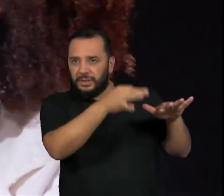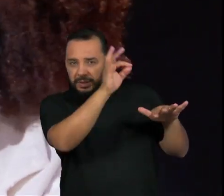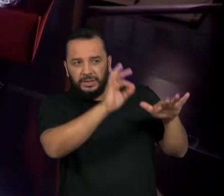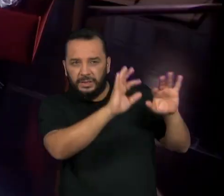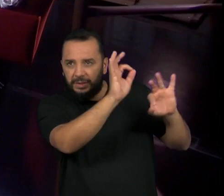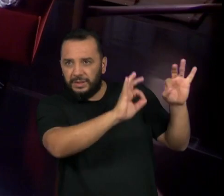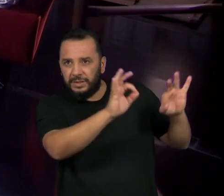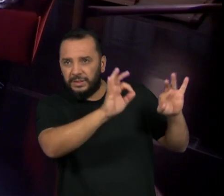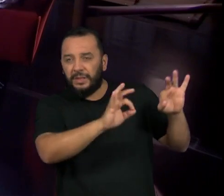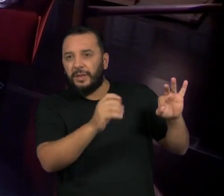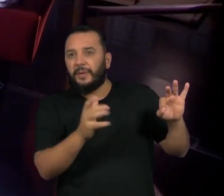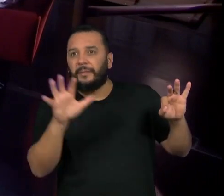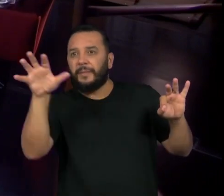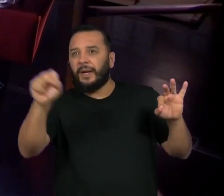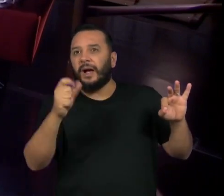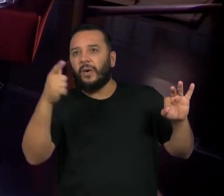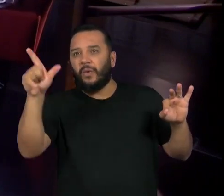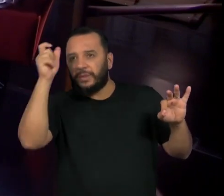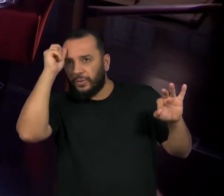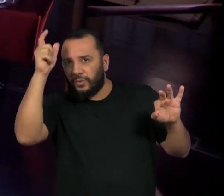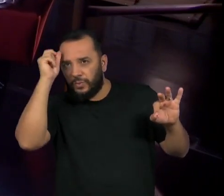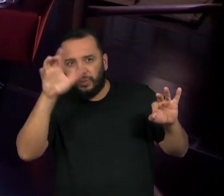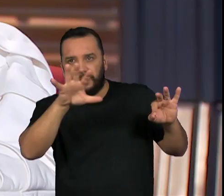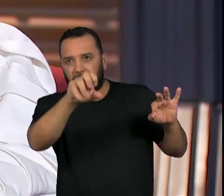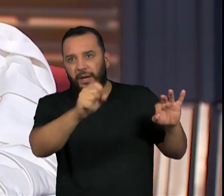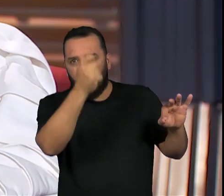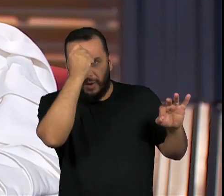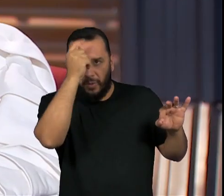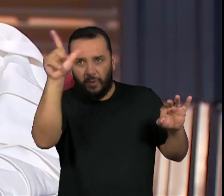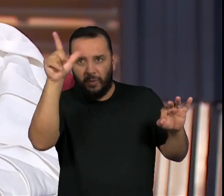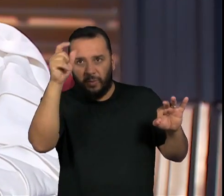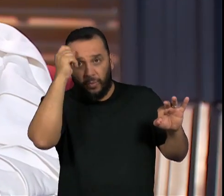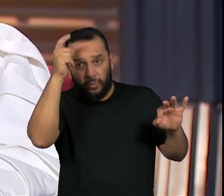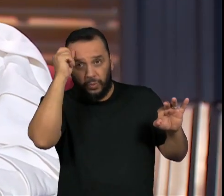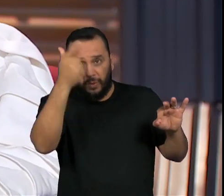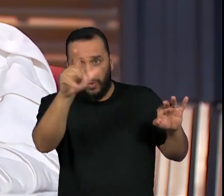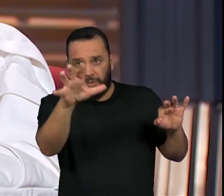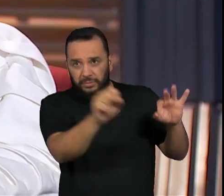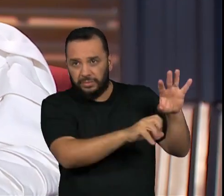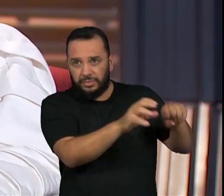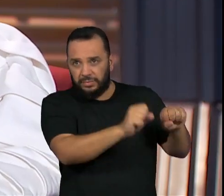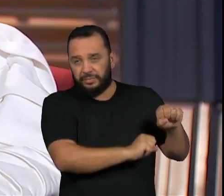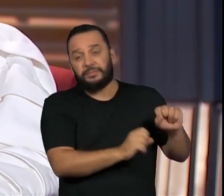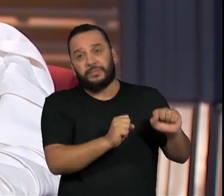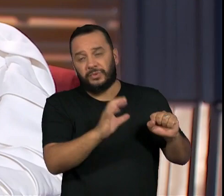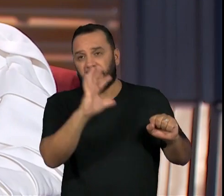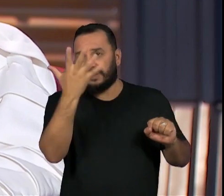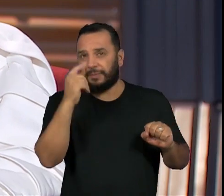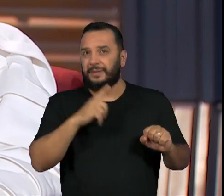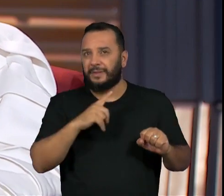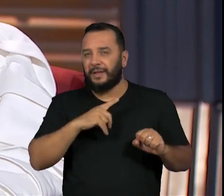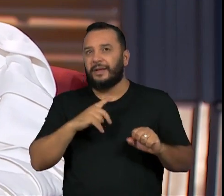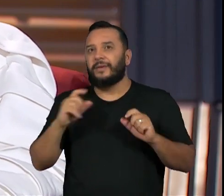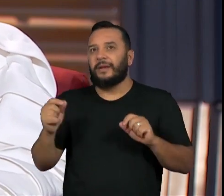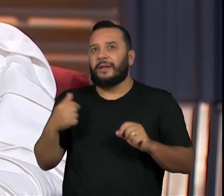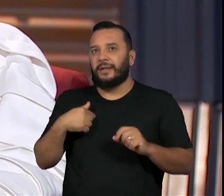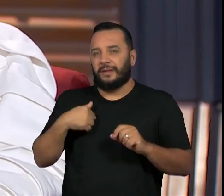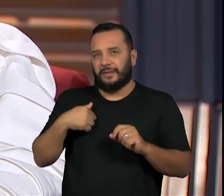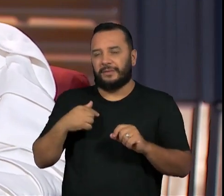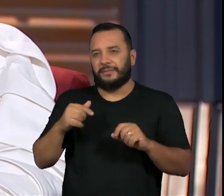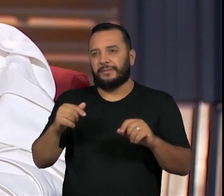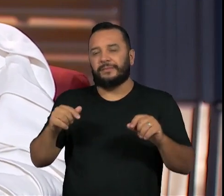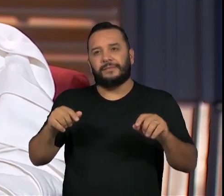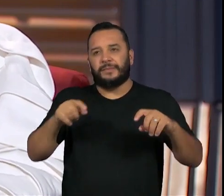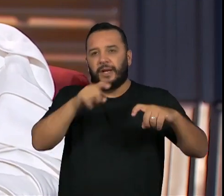de, enfim, verticalizadas, dentre outras questões. Tem uma cena assim porque para mim é um filme mesmo, de um ateliê, né,